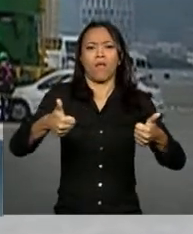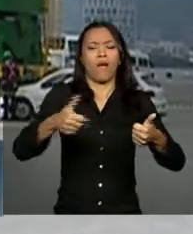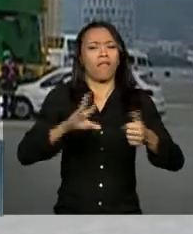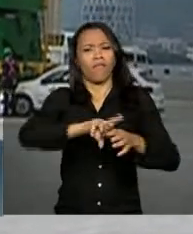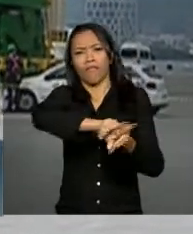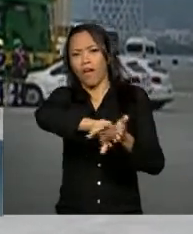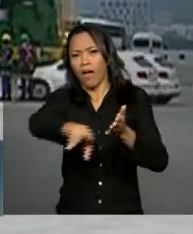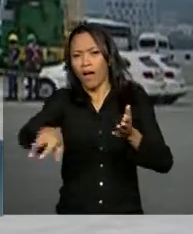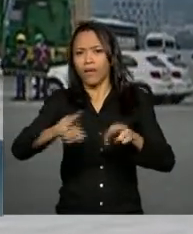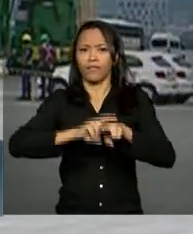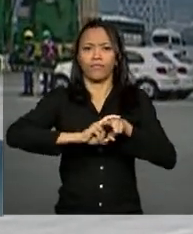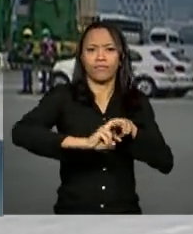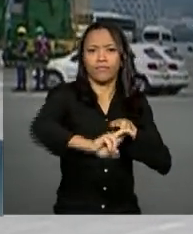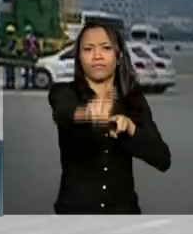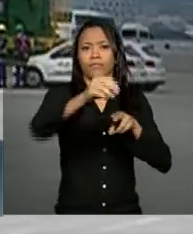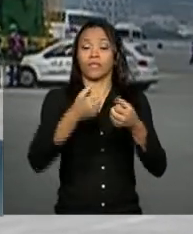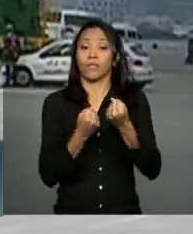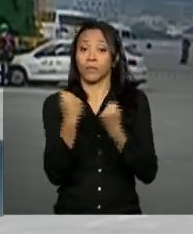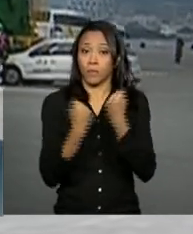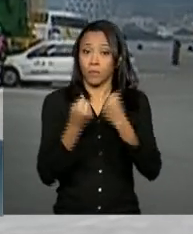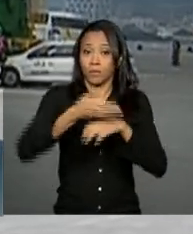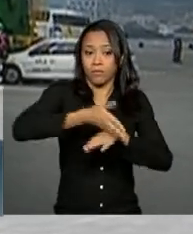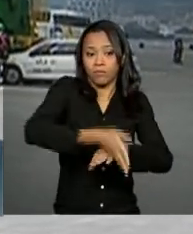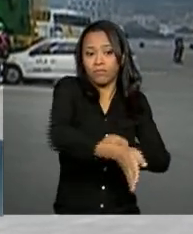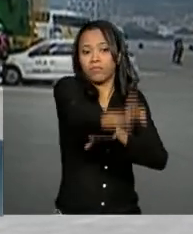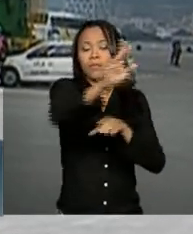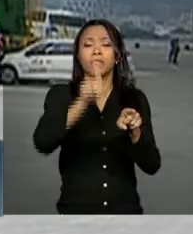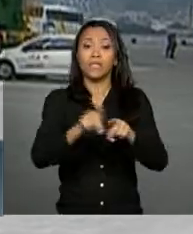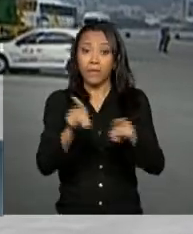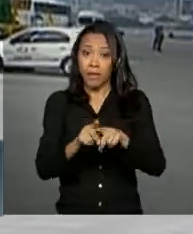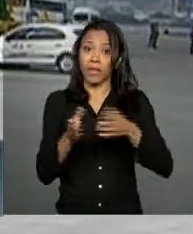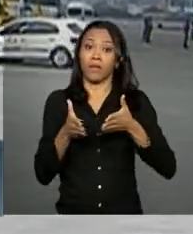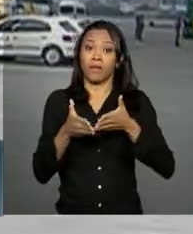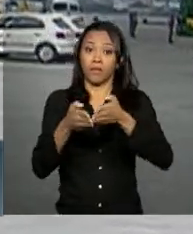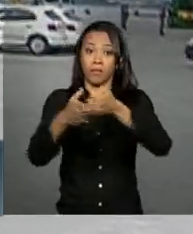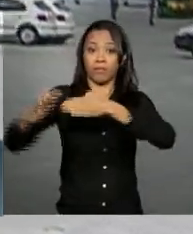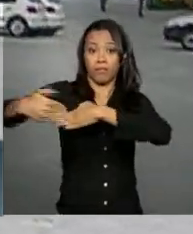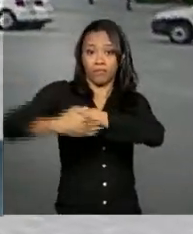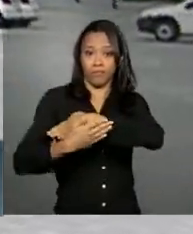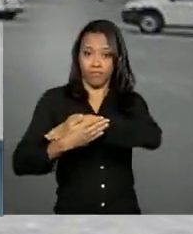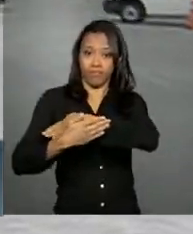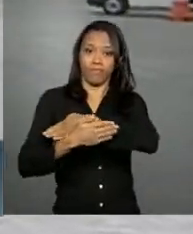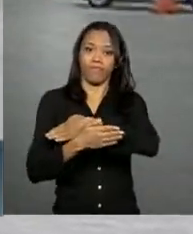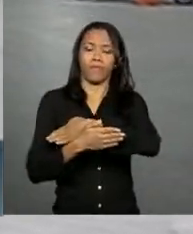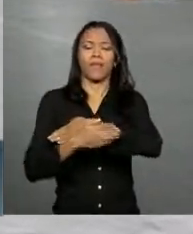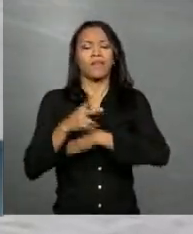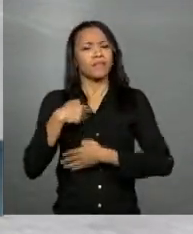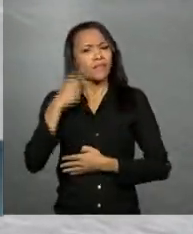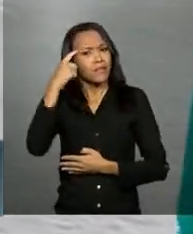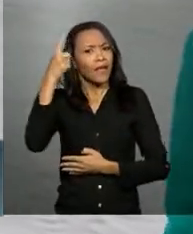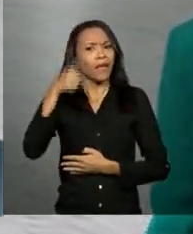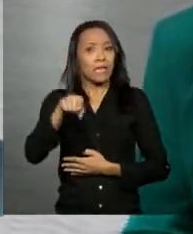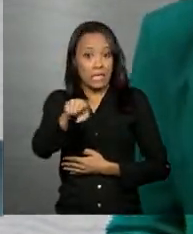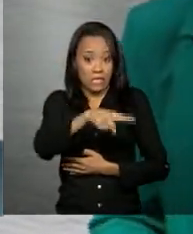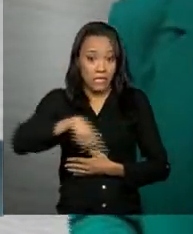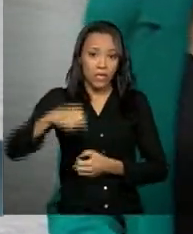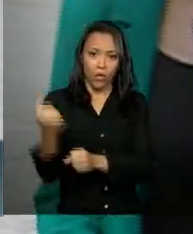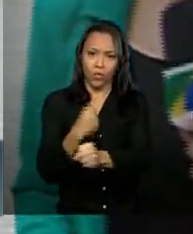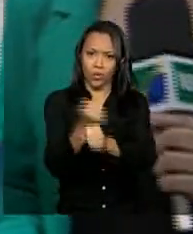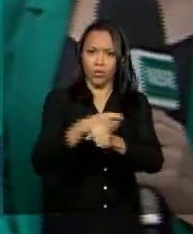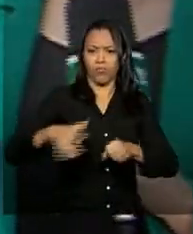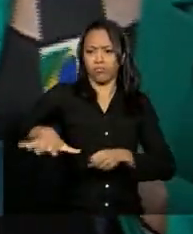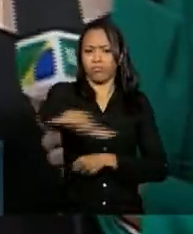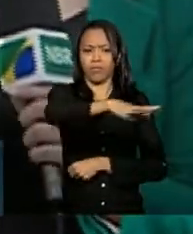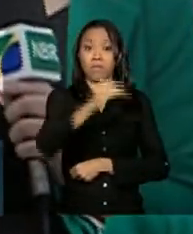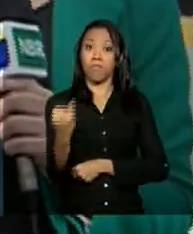de transporte ferrovias rodovias e claro portos para a gente ter uma ideia da importância né dessas obras aqui